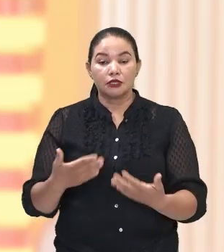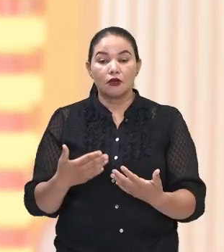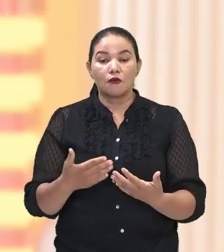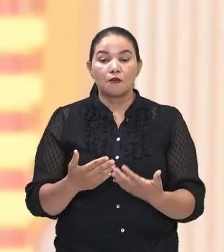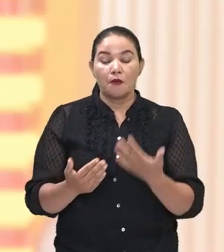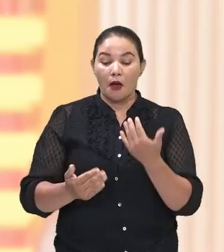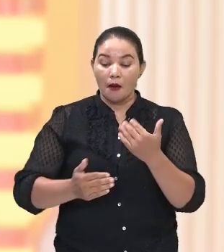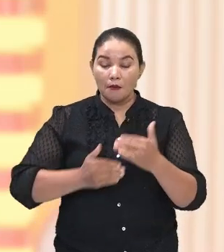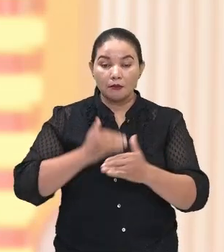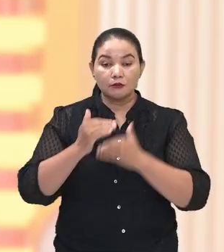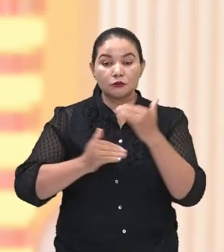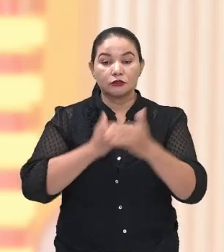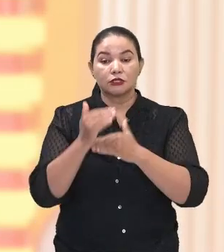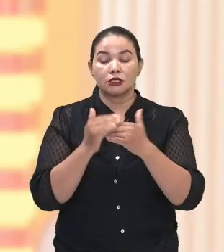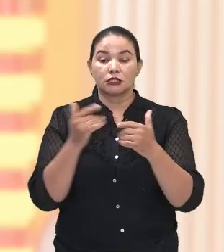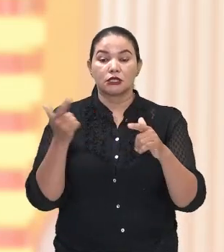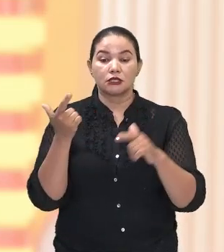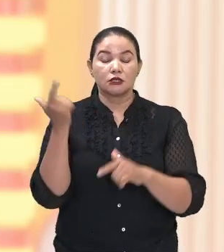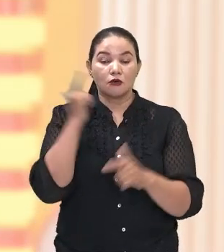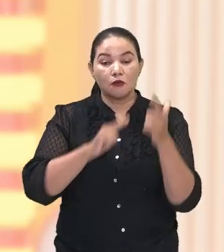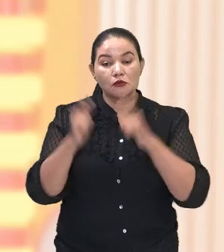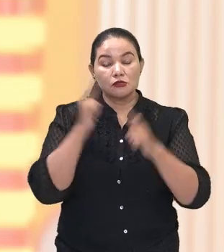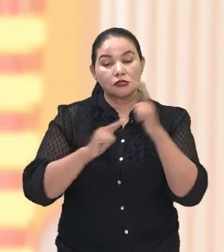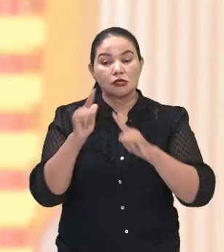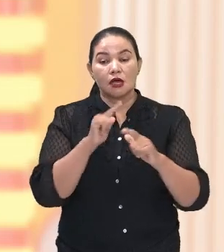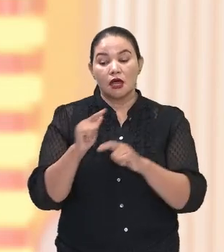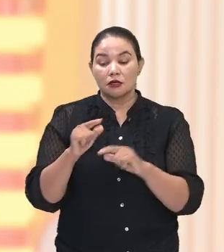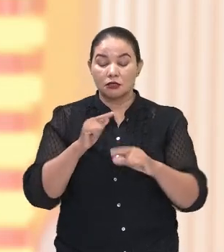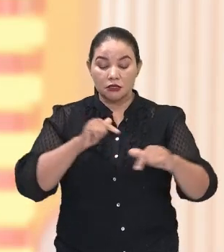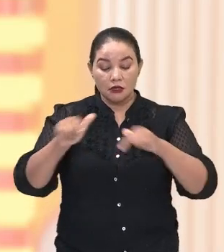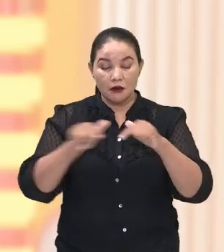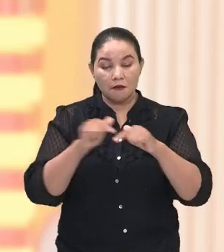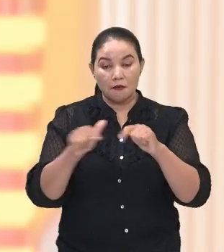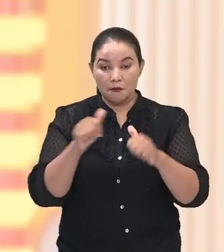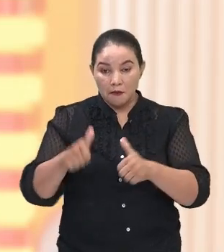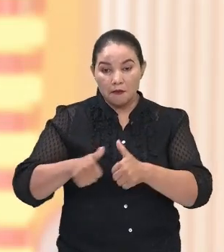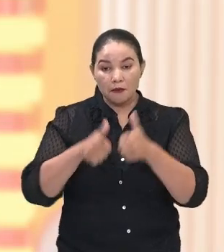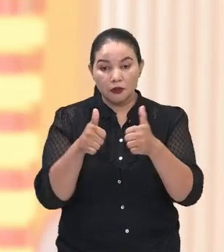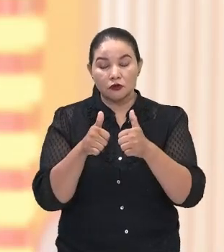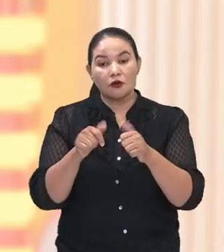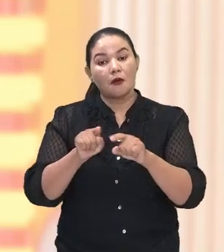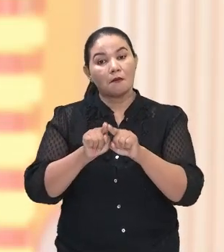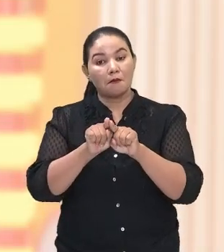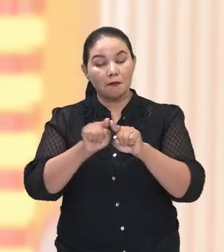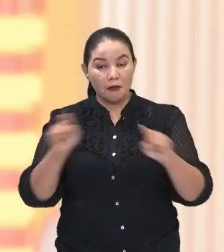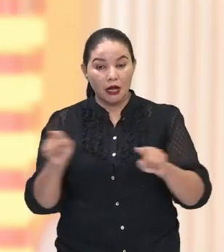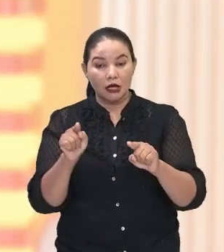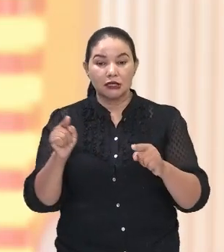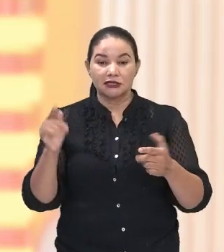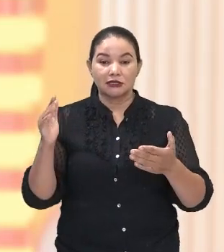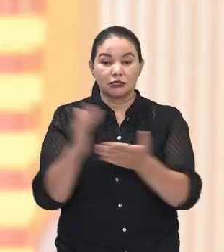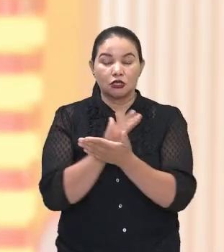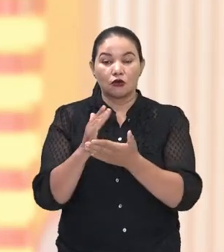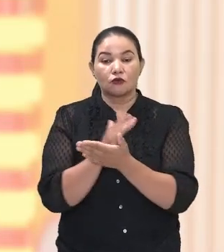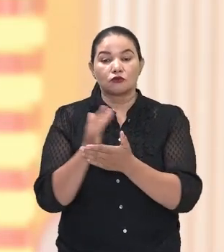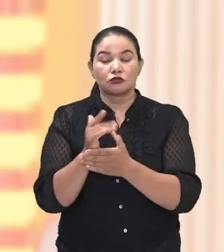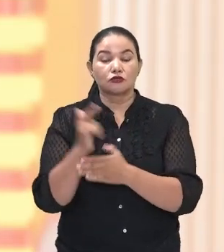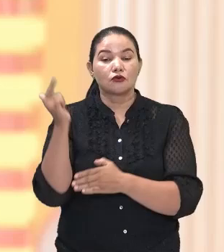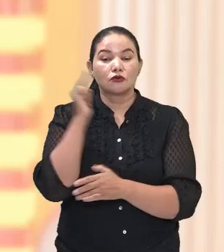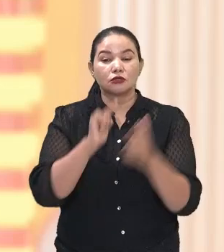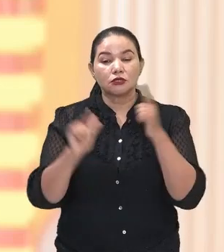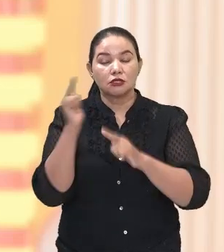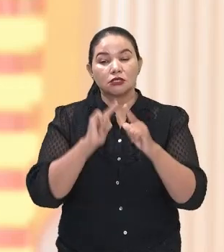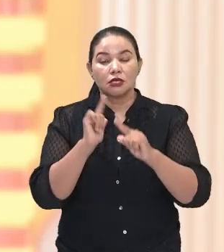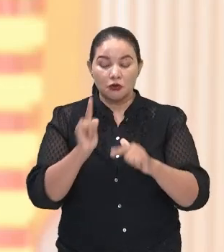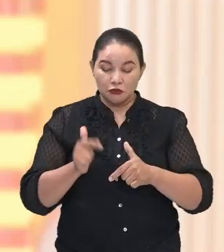E conquistas e melhorias nas condições de trabalho, embora muitas delas tenham sido obtidas após